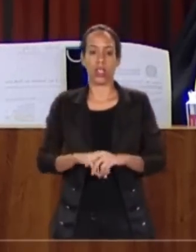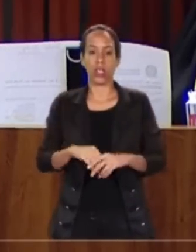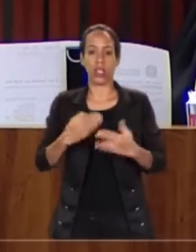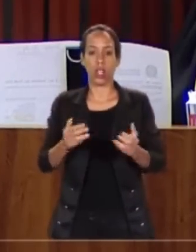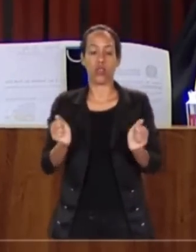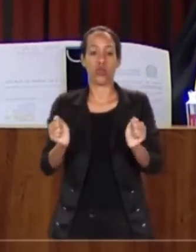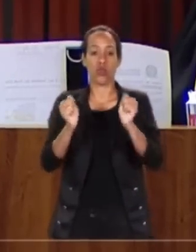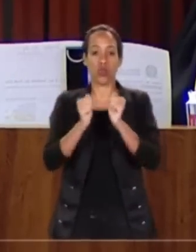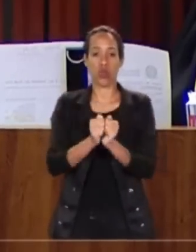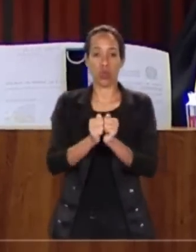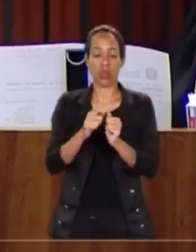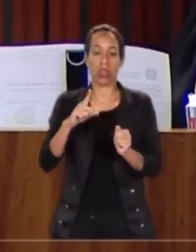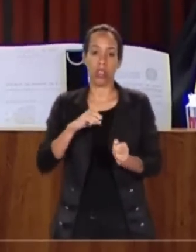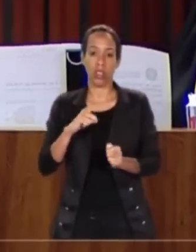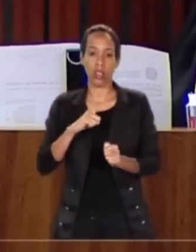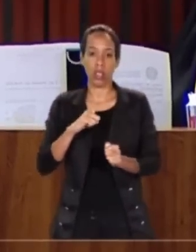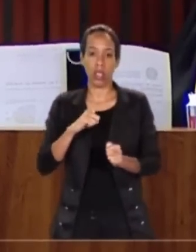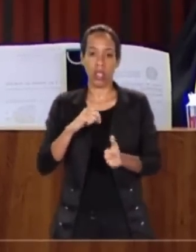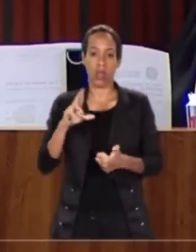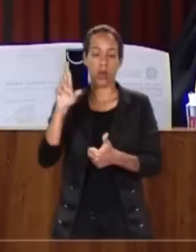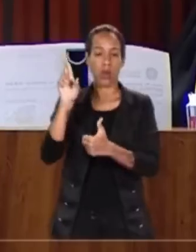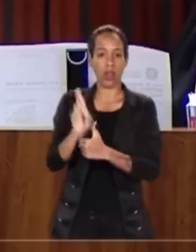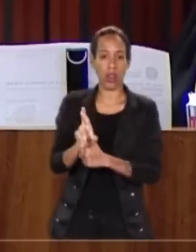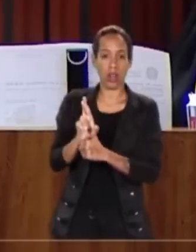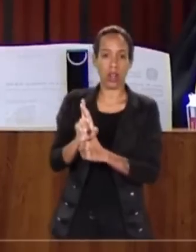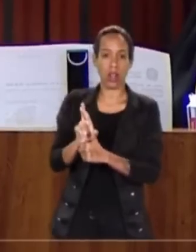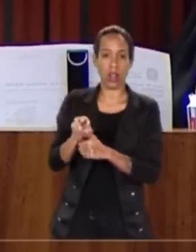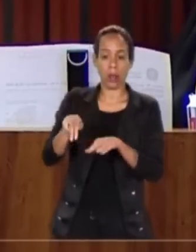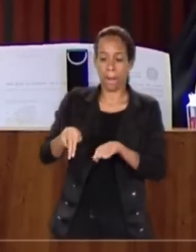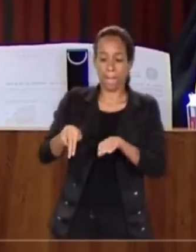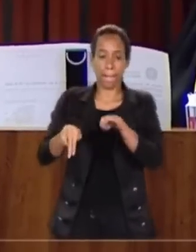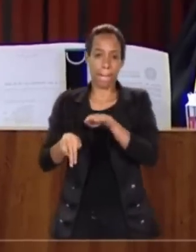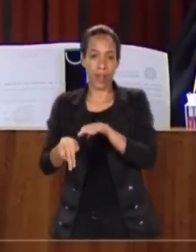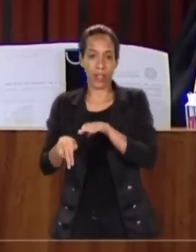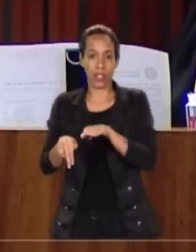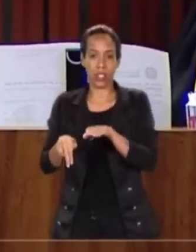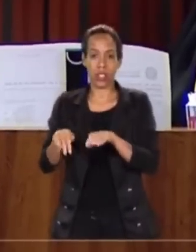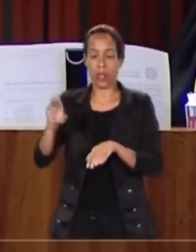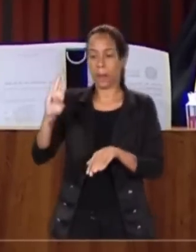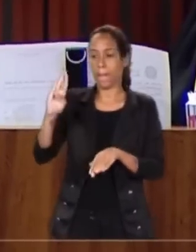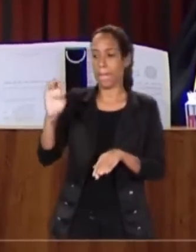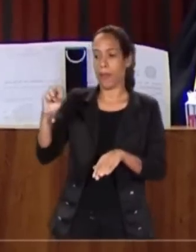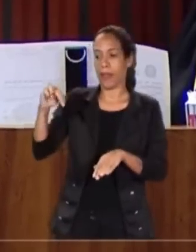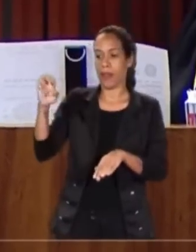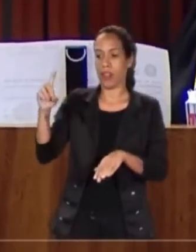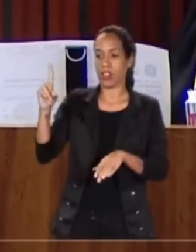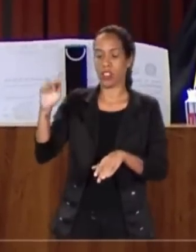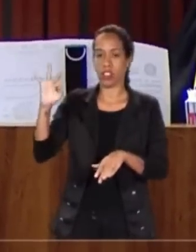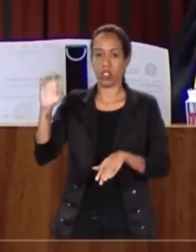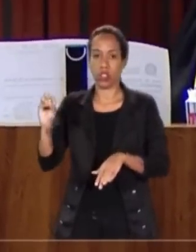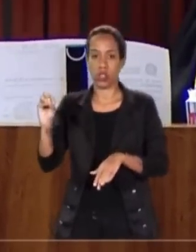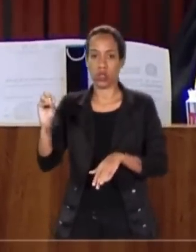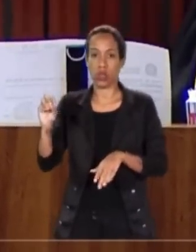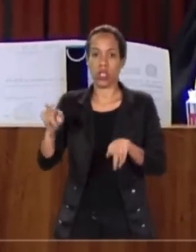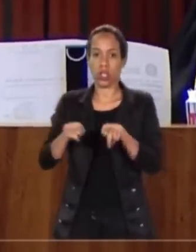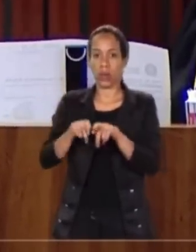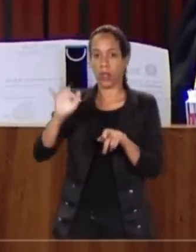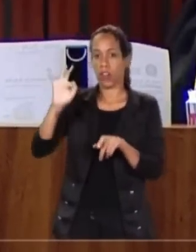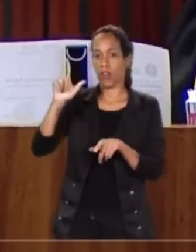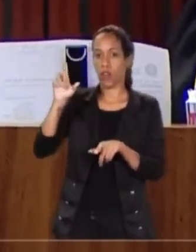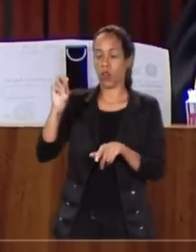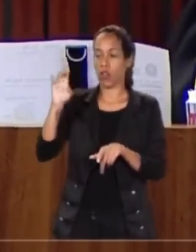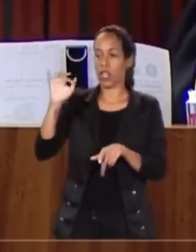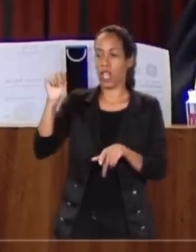acompanhada integralmente o relator eminente Ministro Gonçalves os ministros Floriano de Azevedo Marques e André